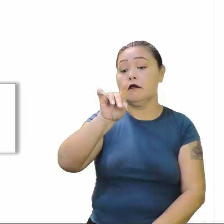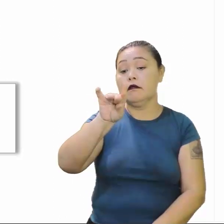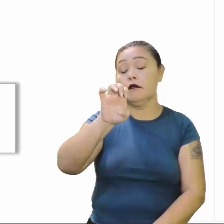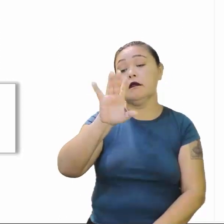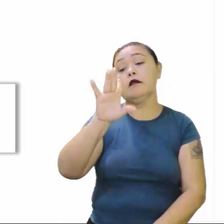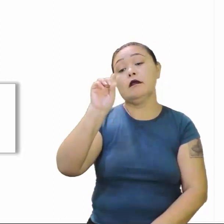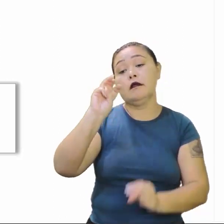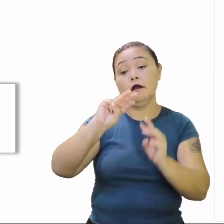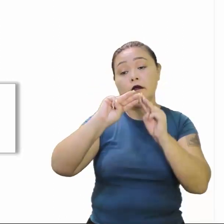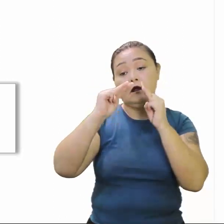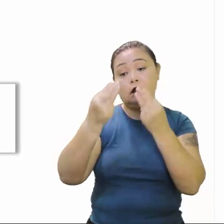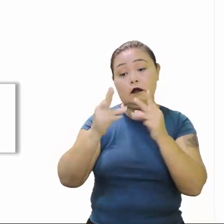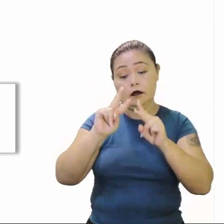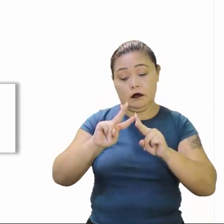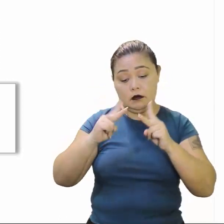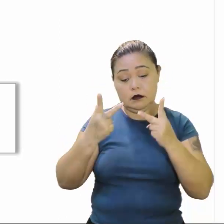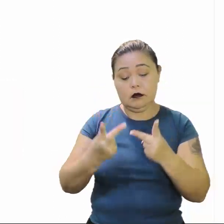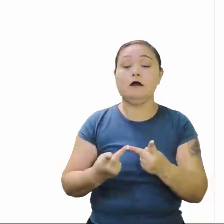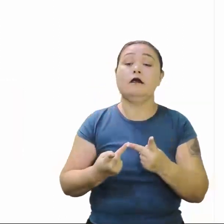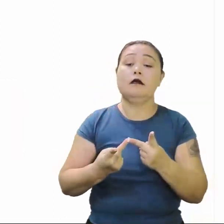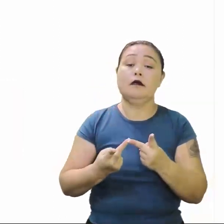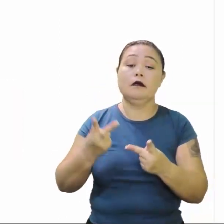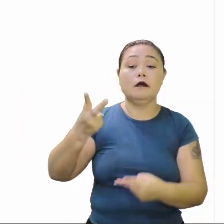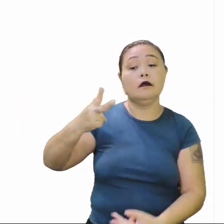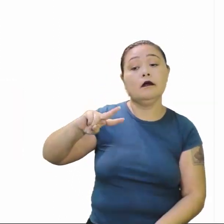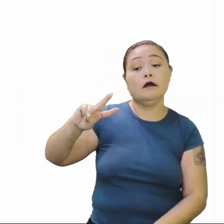volume. E na sequência,